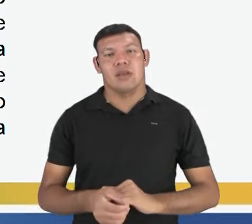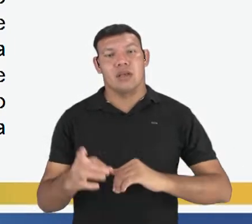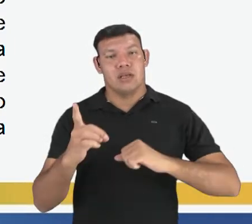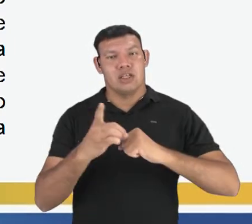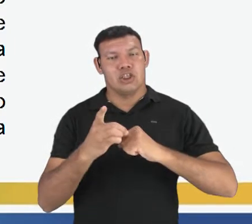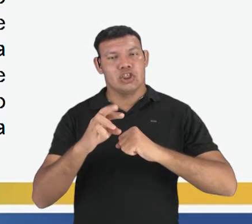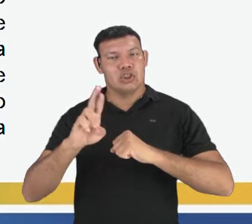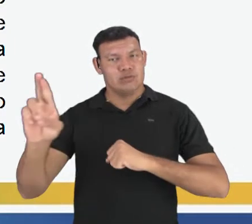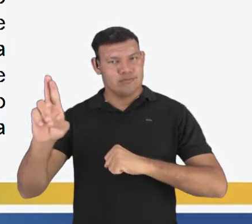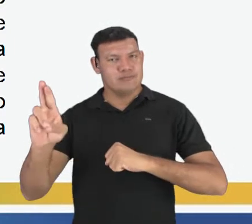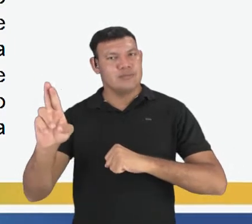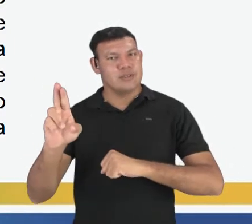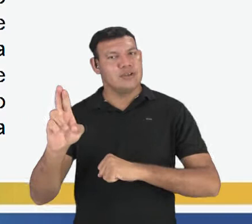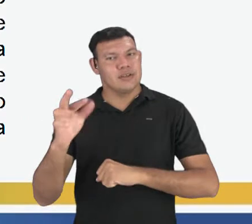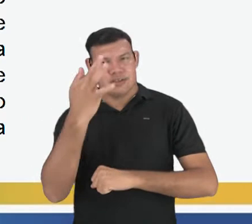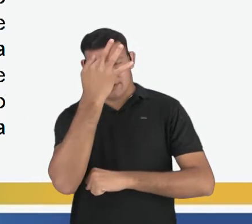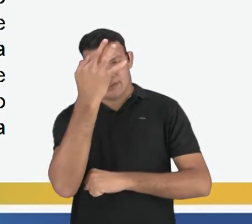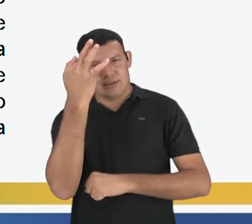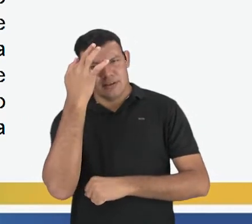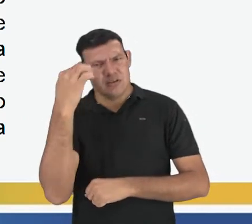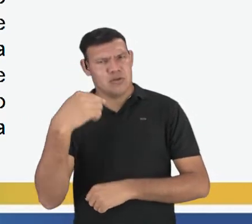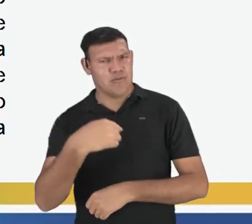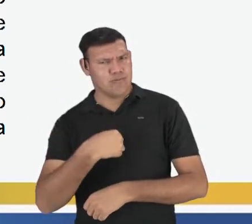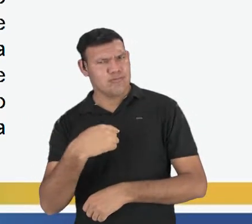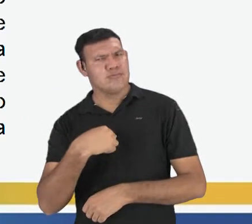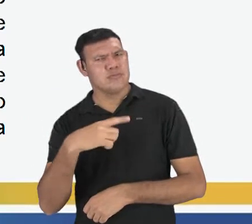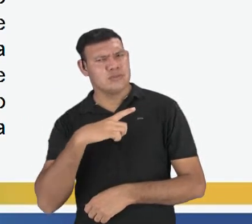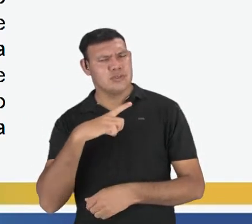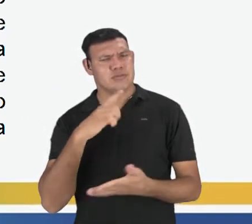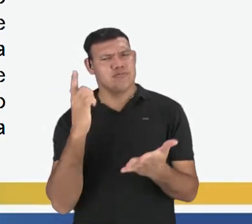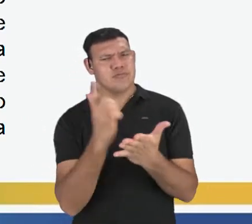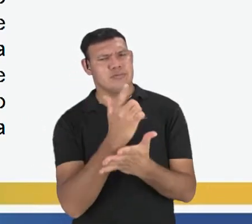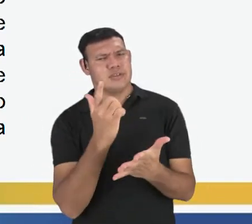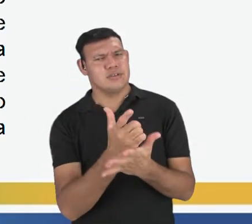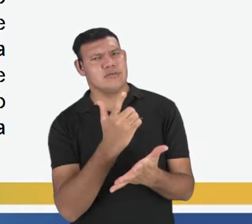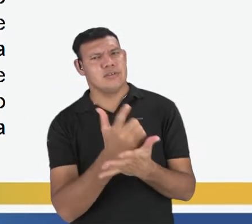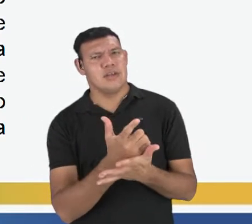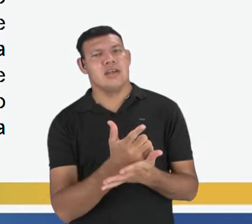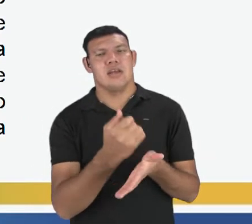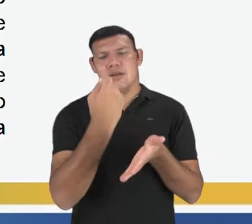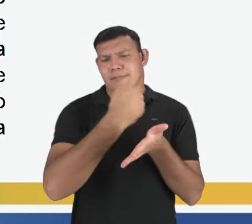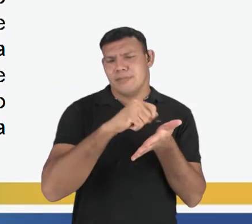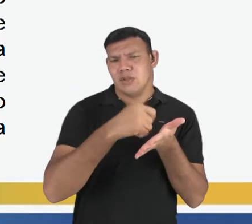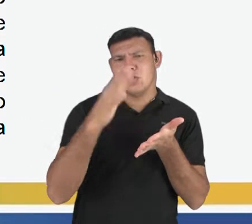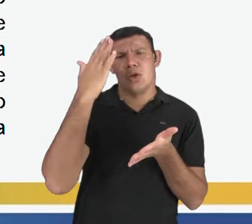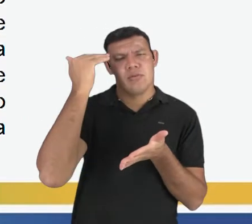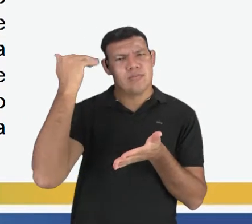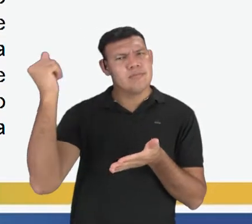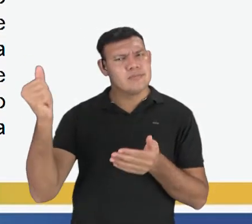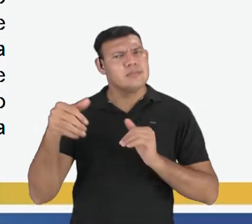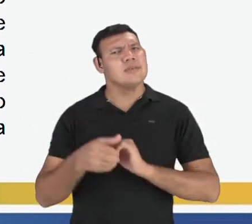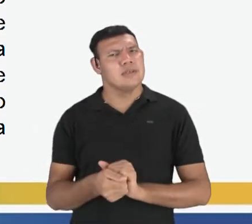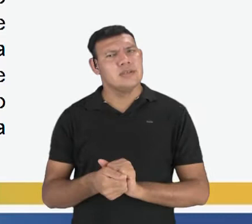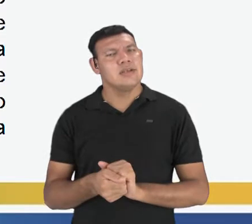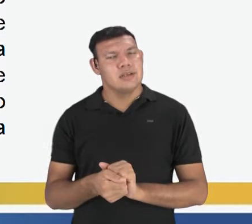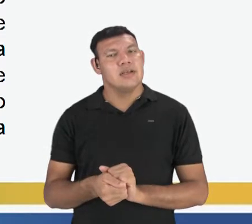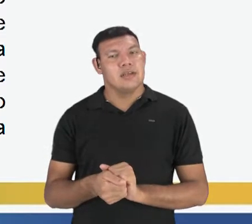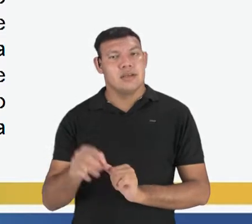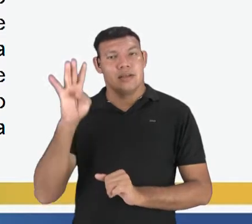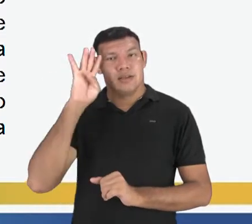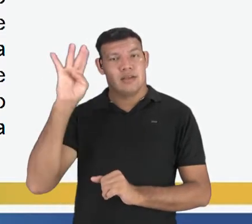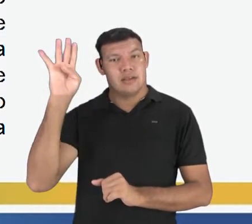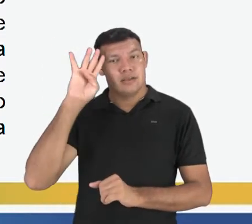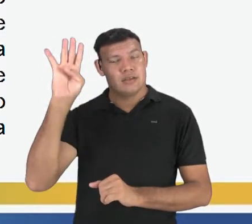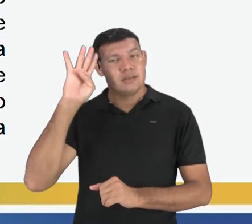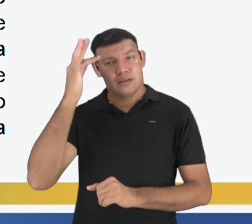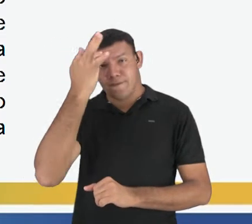de um doutor em filosofia. Eu mesmo, eu tenho várias obras de autores que são autores